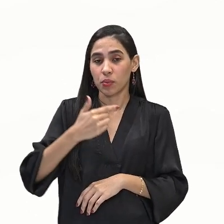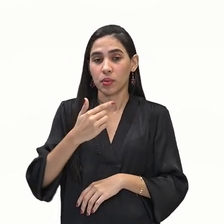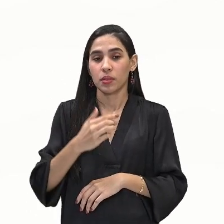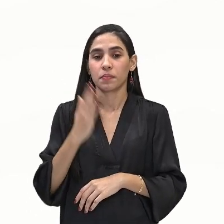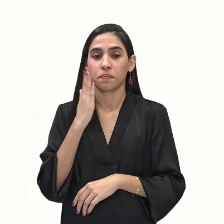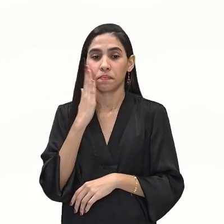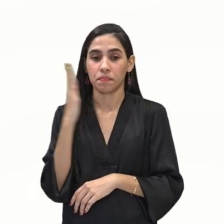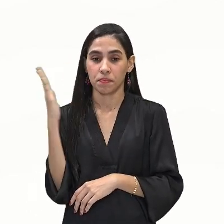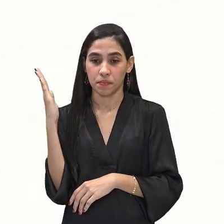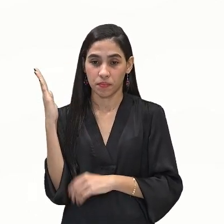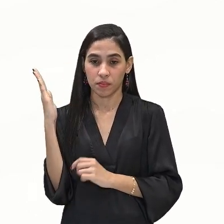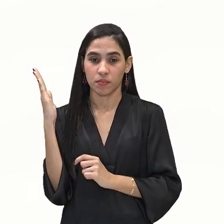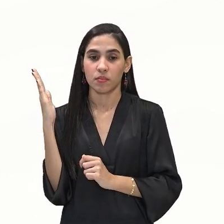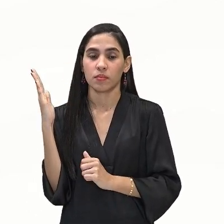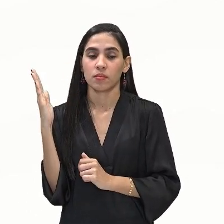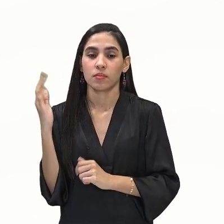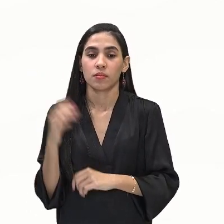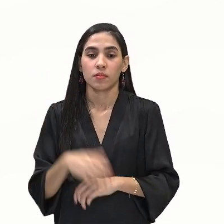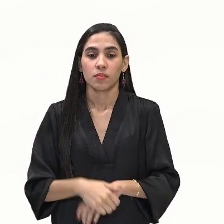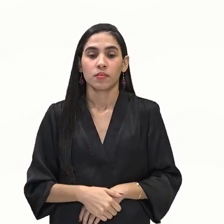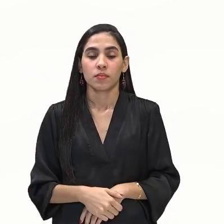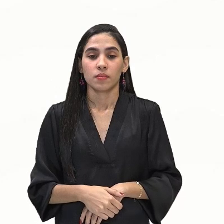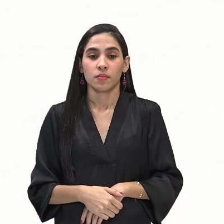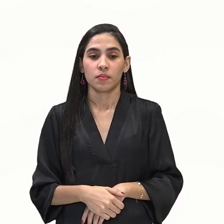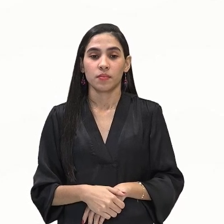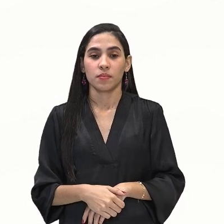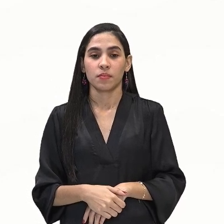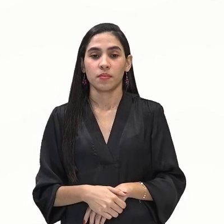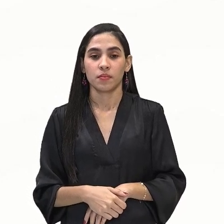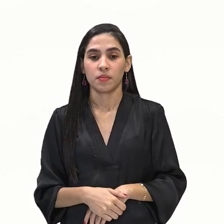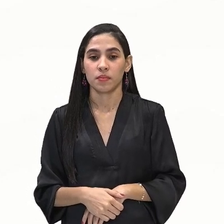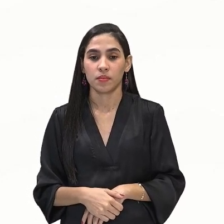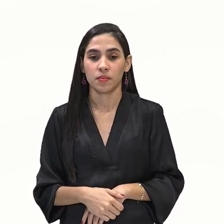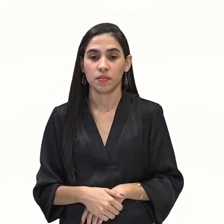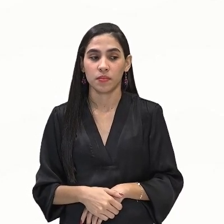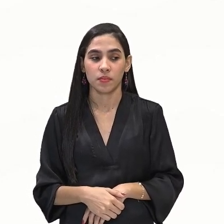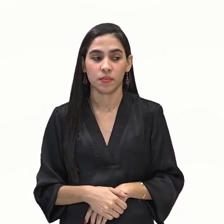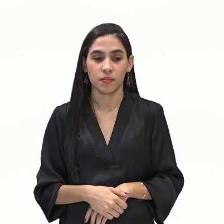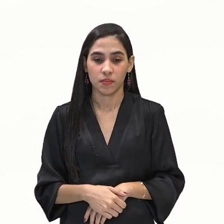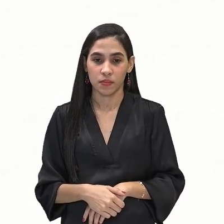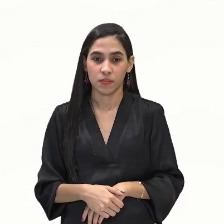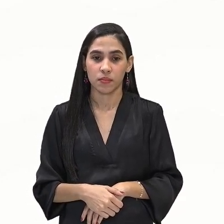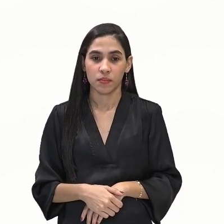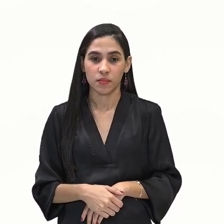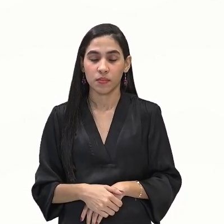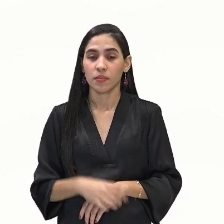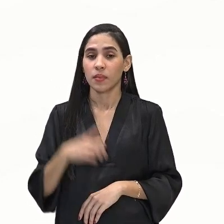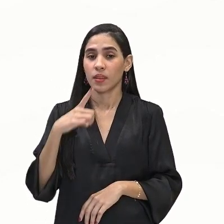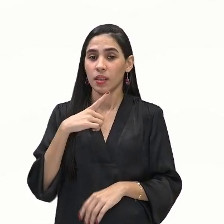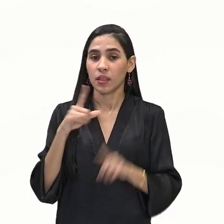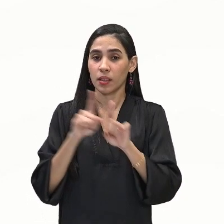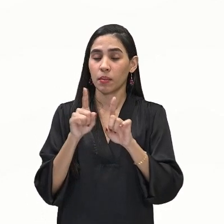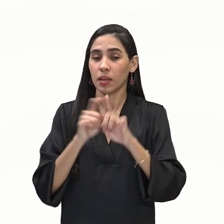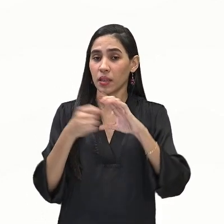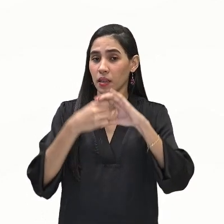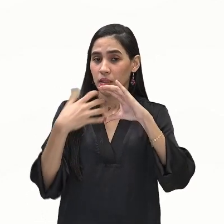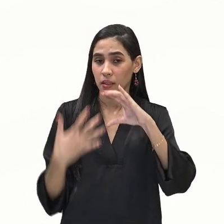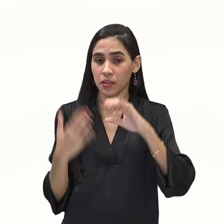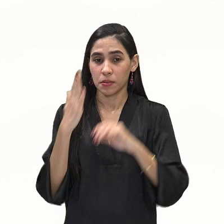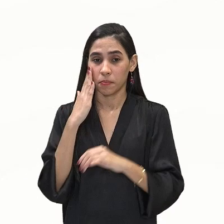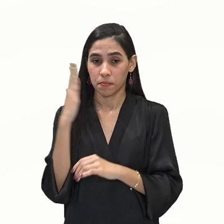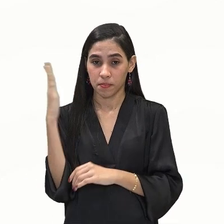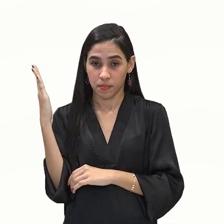A segunda geração romântica, né, ela tem as suas próprias características. Vamos ver,